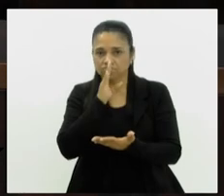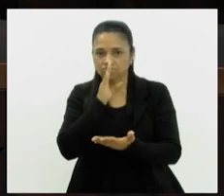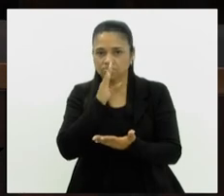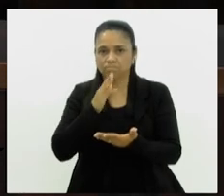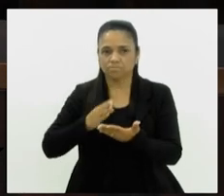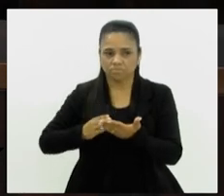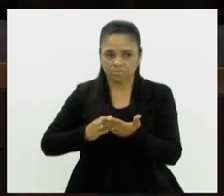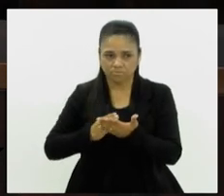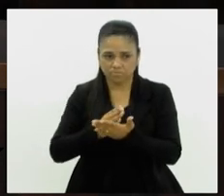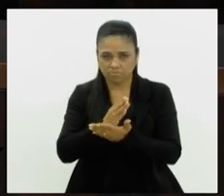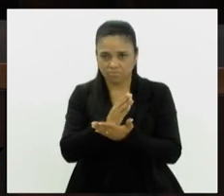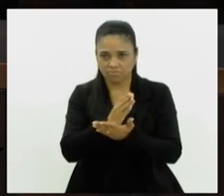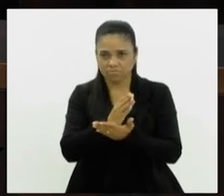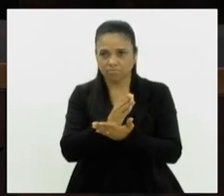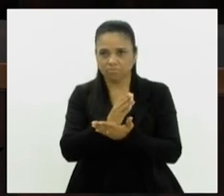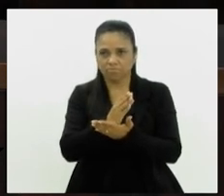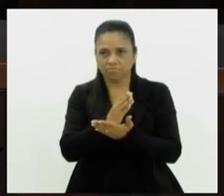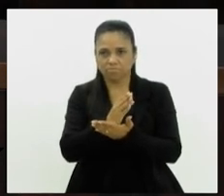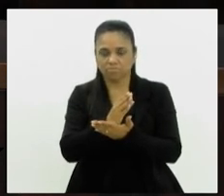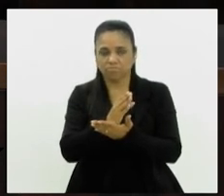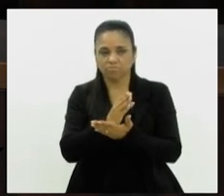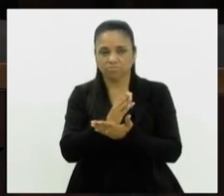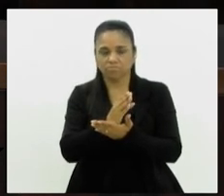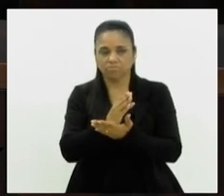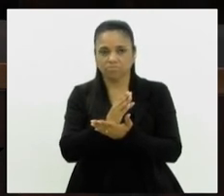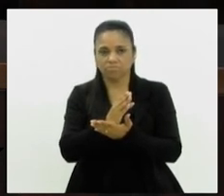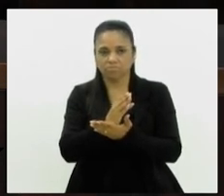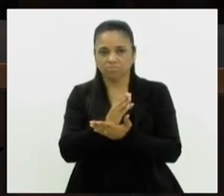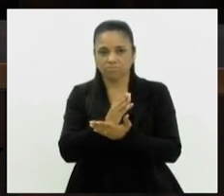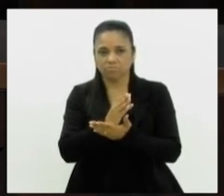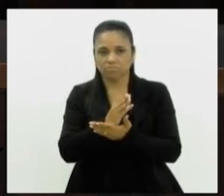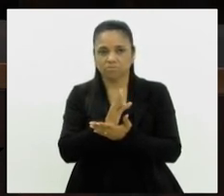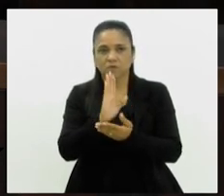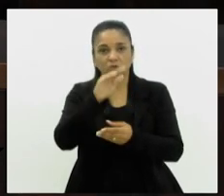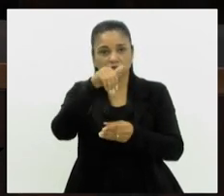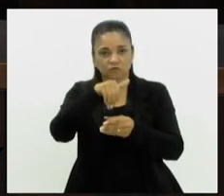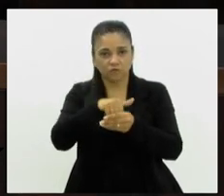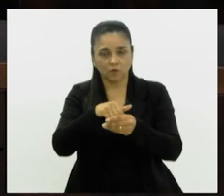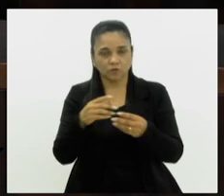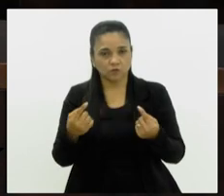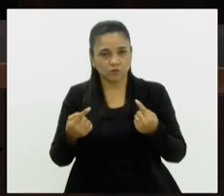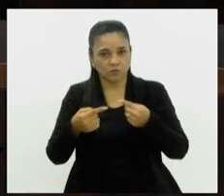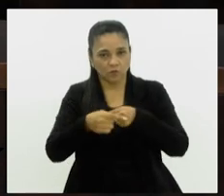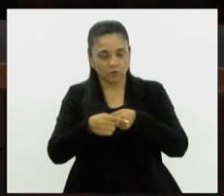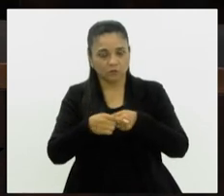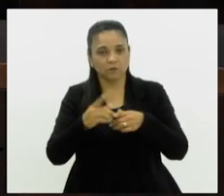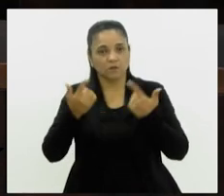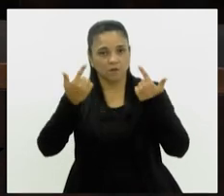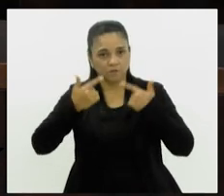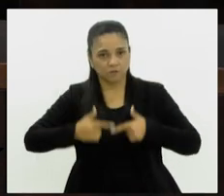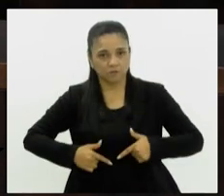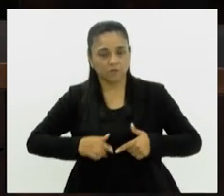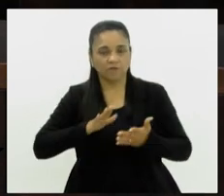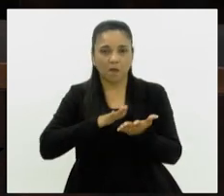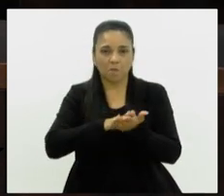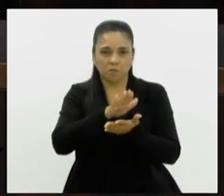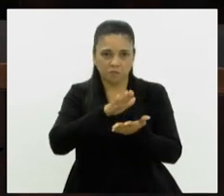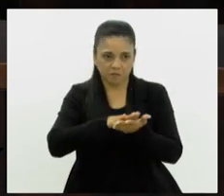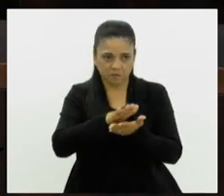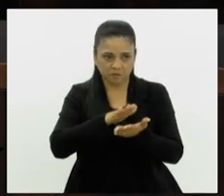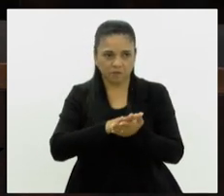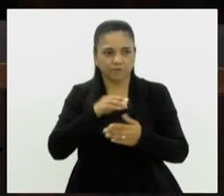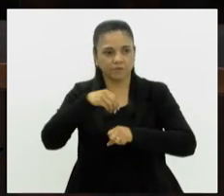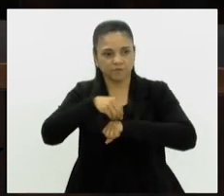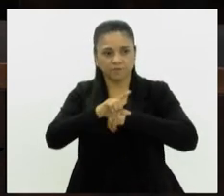como estão. Aprovado com os votos contrário e abstenção, vai à publicação.